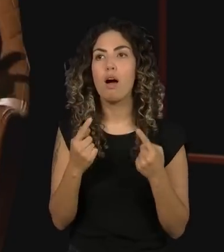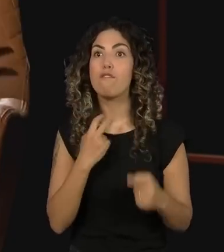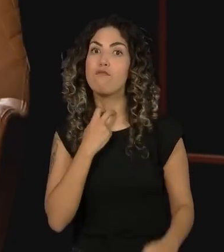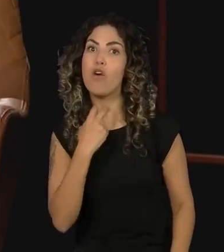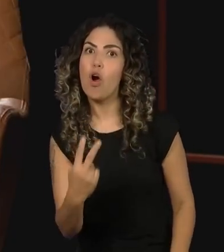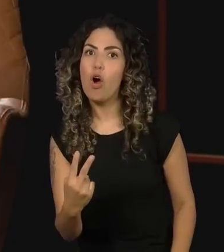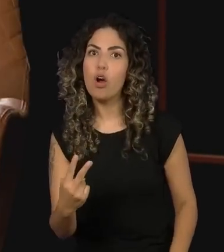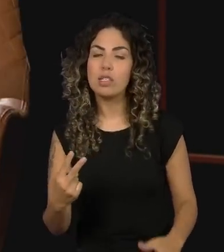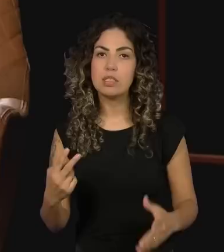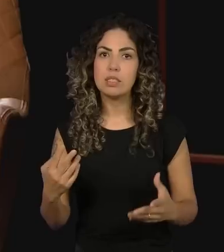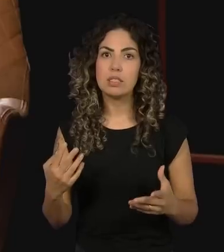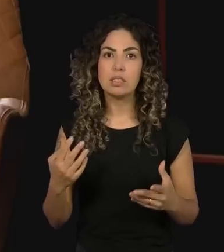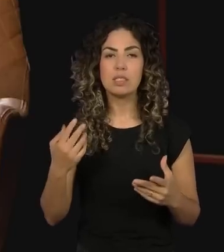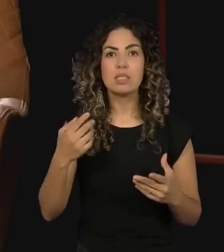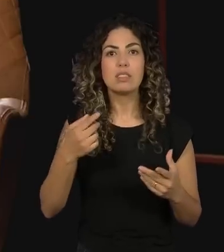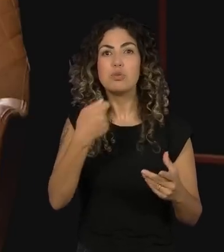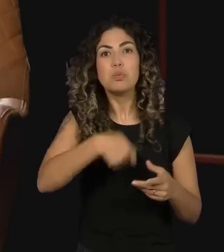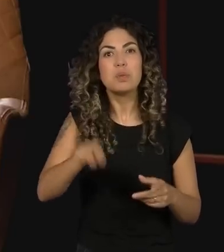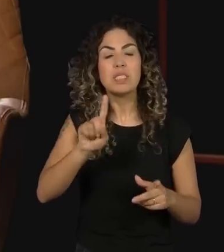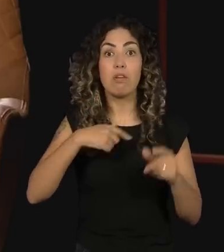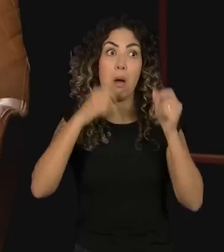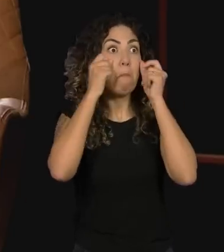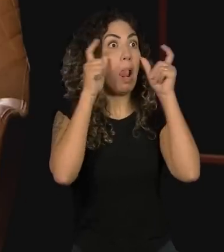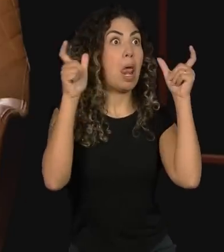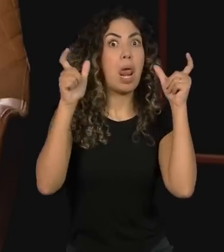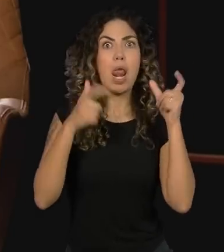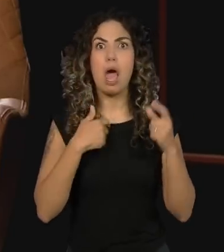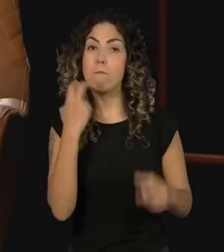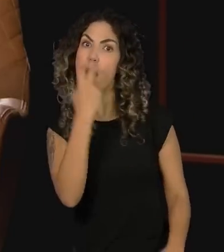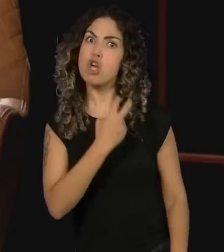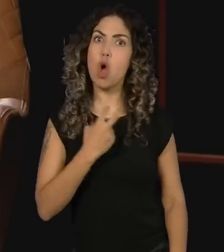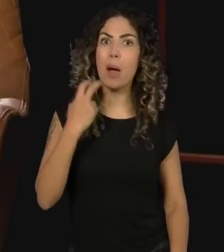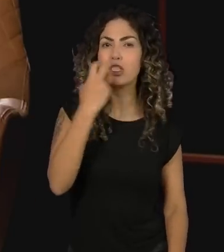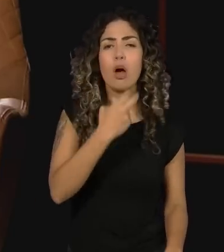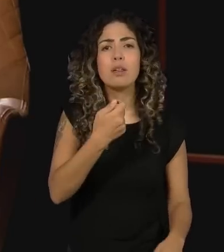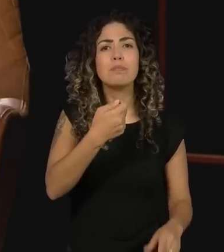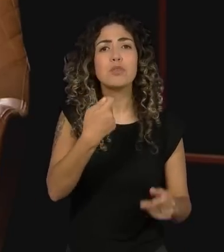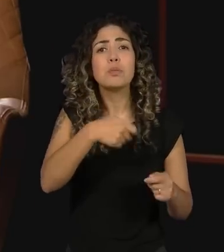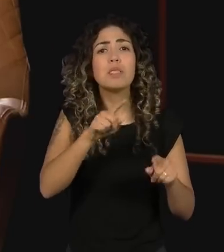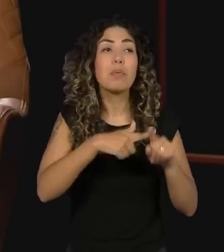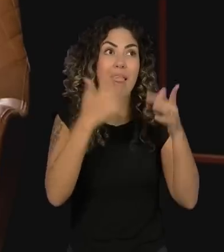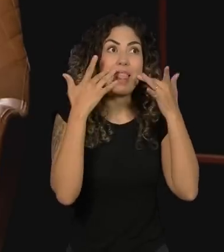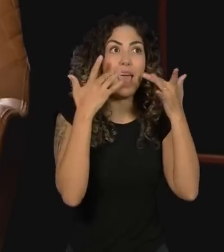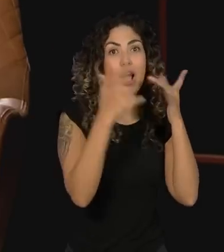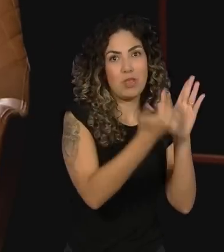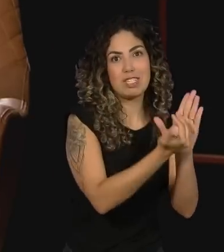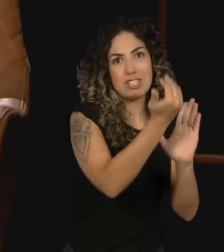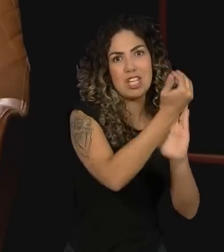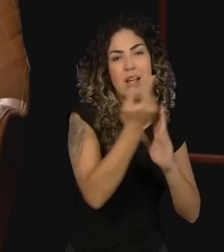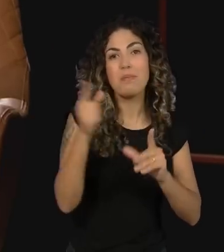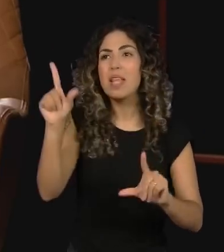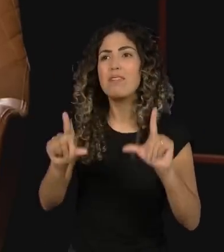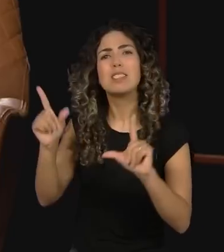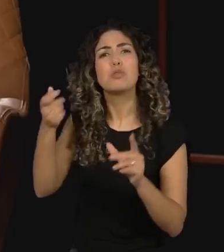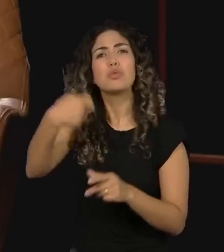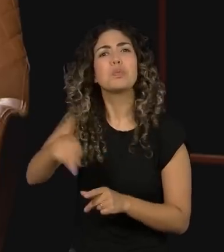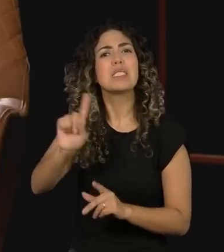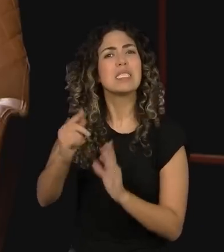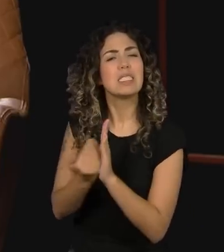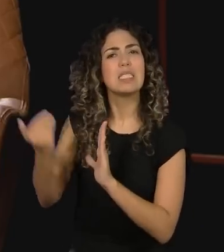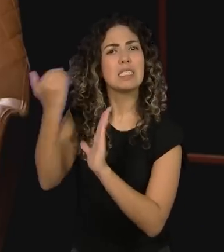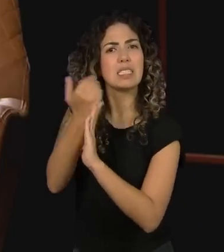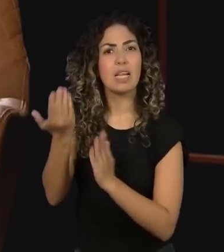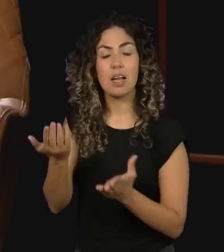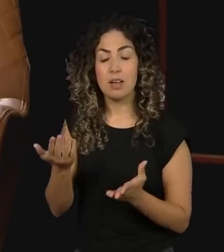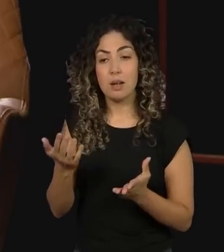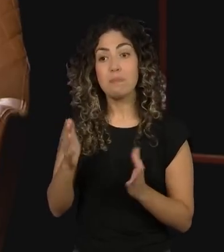e não precisava, tudo era menos. E menos, eu ficava perdida. Não é que eu não sabia só fazer,